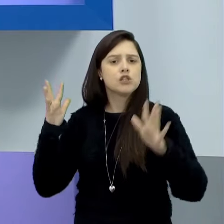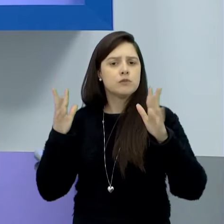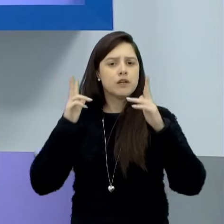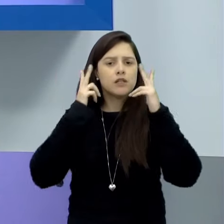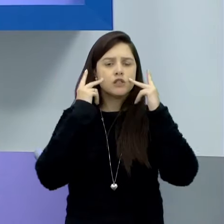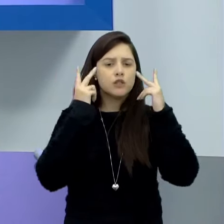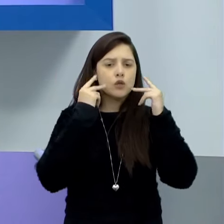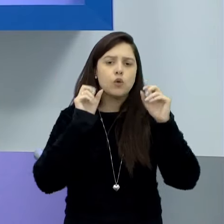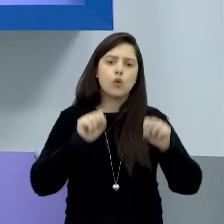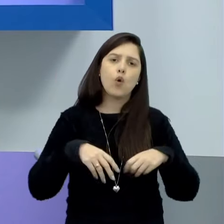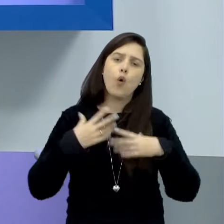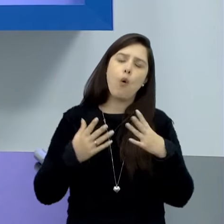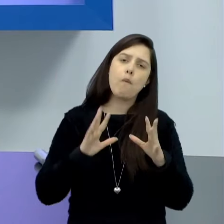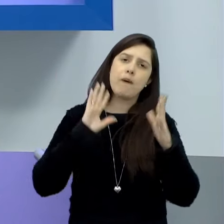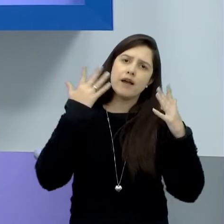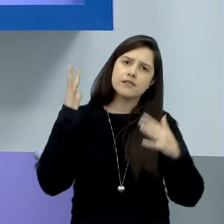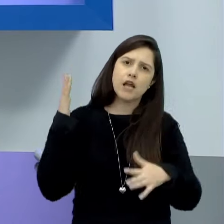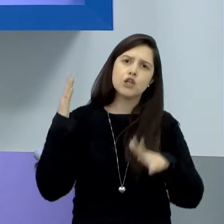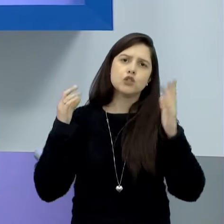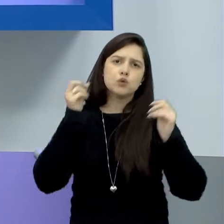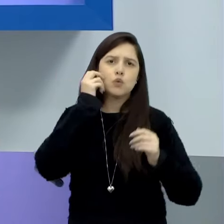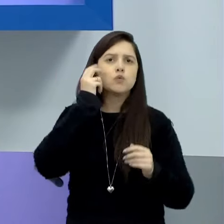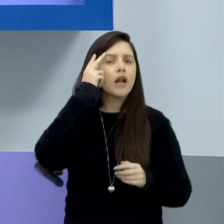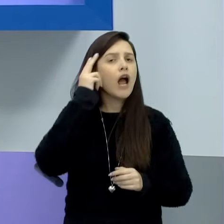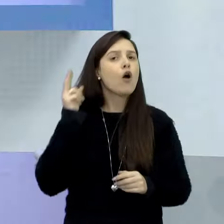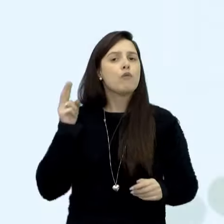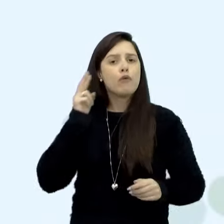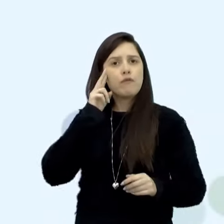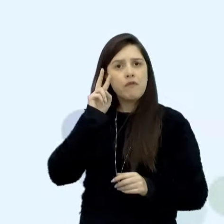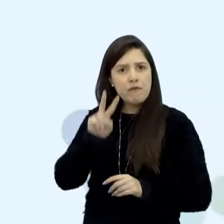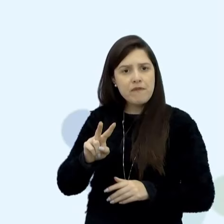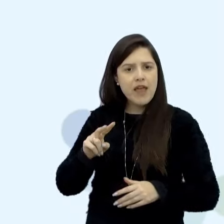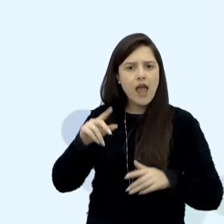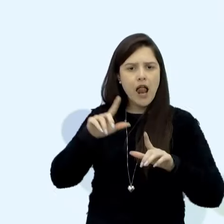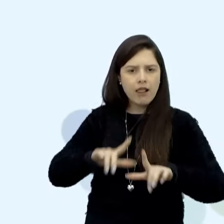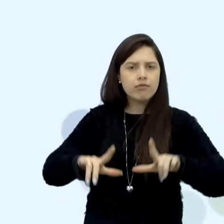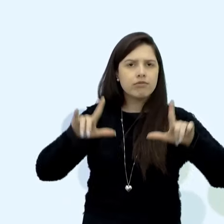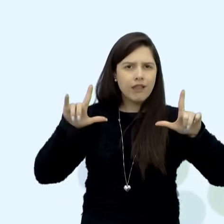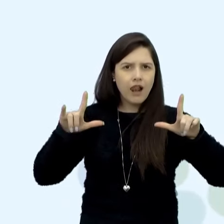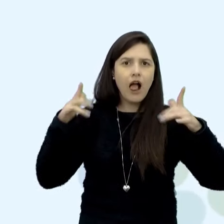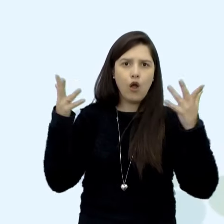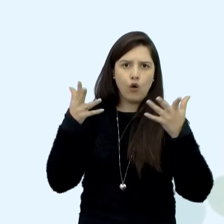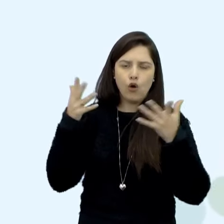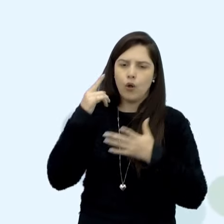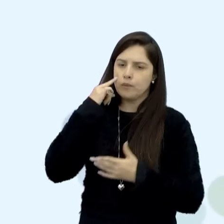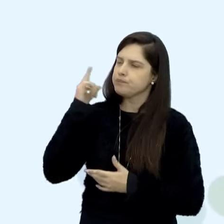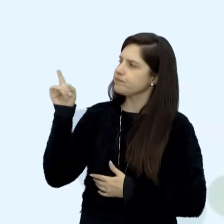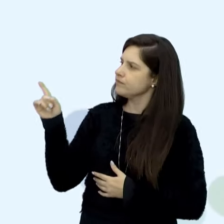uma paisagem cultural. Vamos dar uma olhadinha na nossa tela agora.